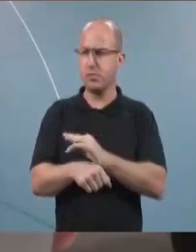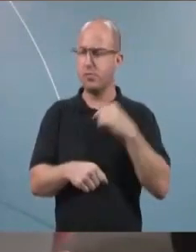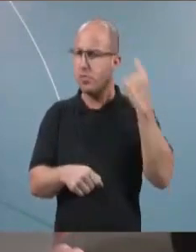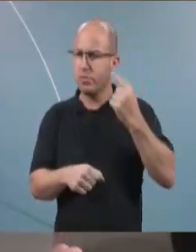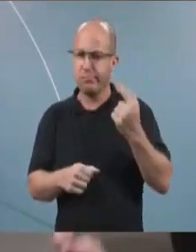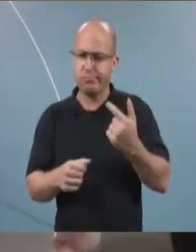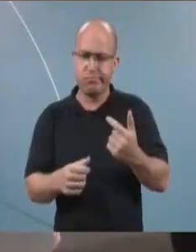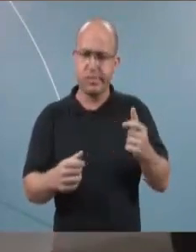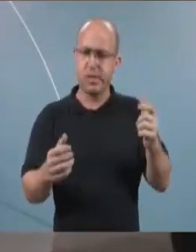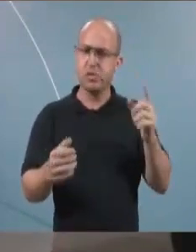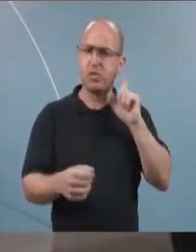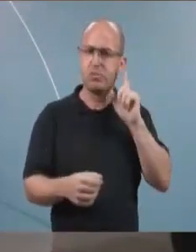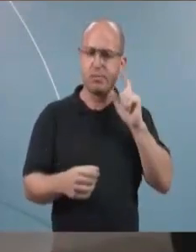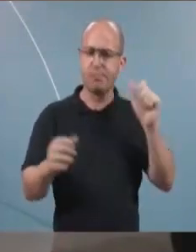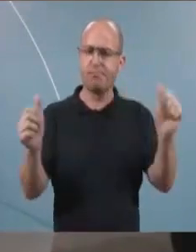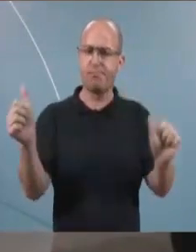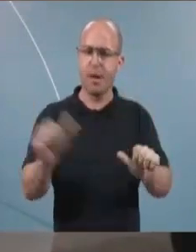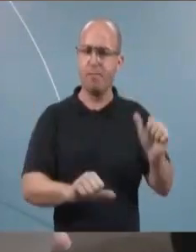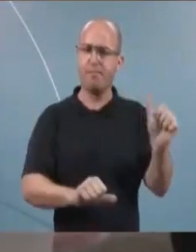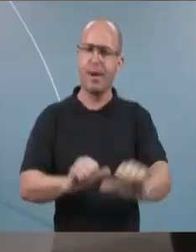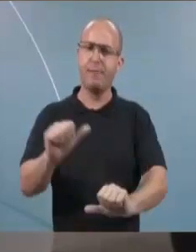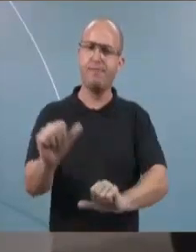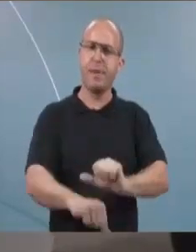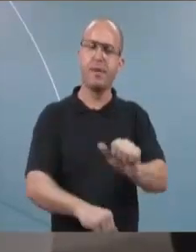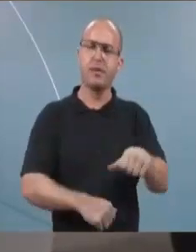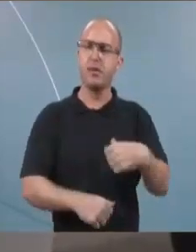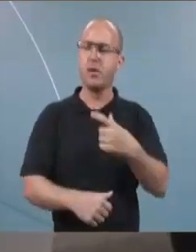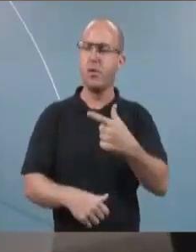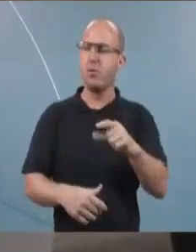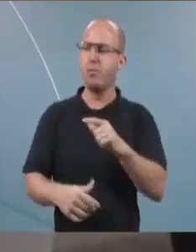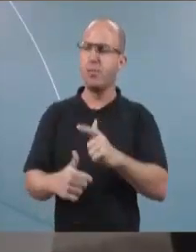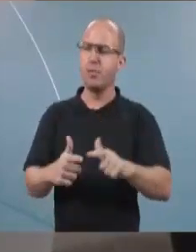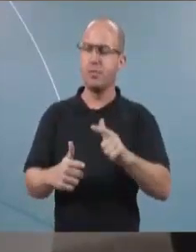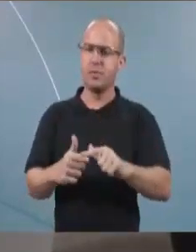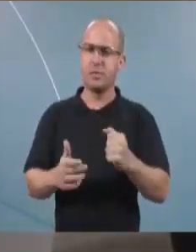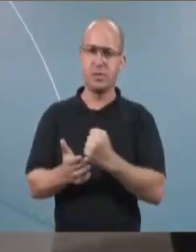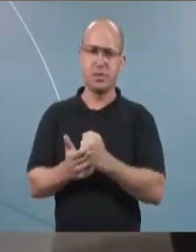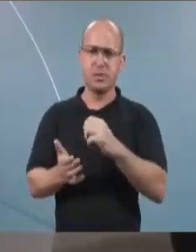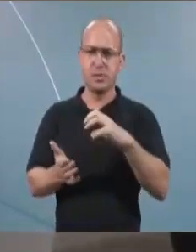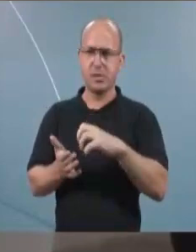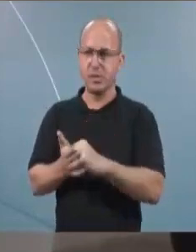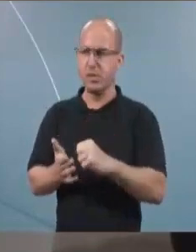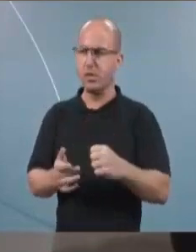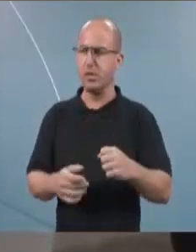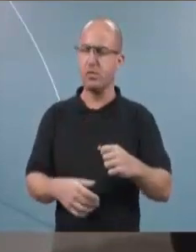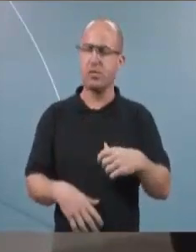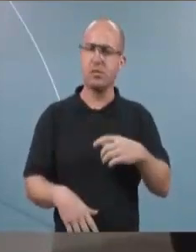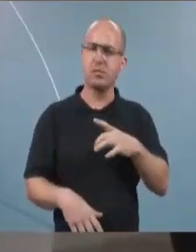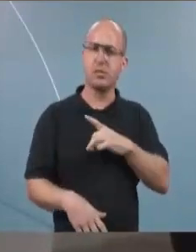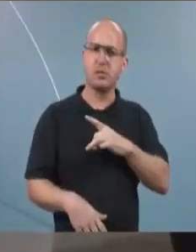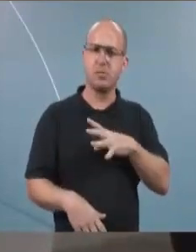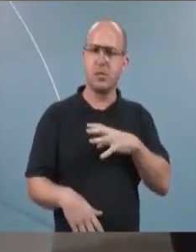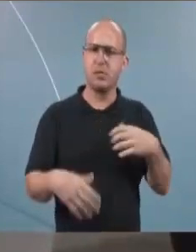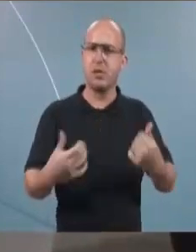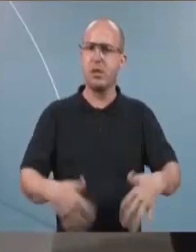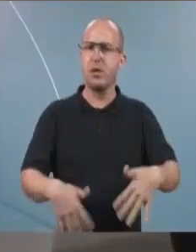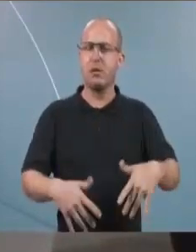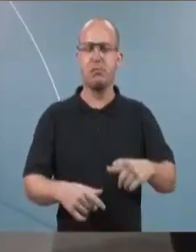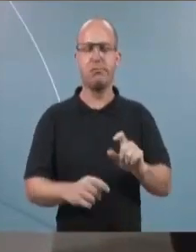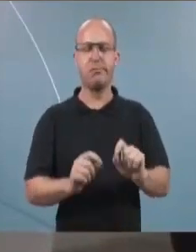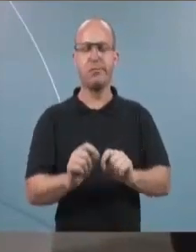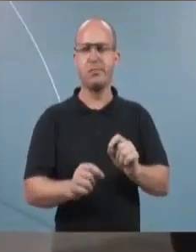piora então na realidade não é o problema de fiscalização é porque é ruim mesmo agora o que mais me apavora senhor presidente desse